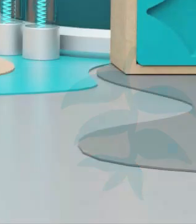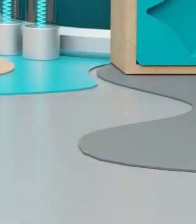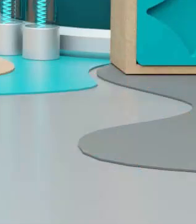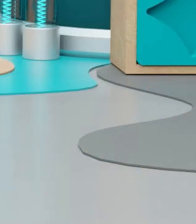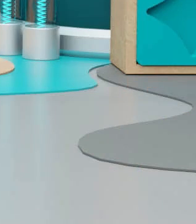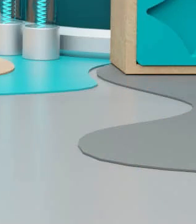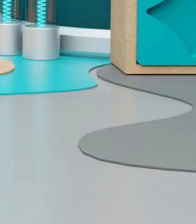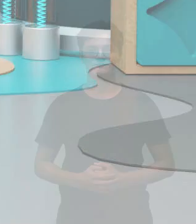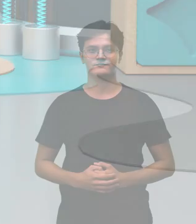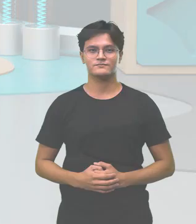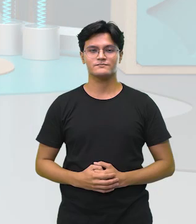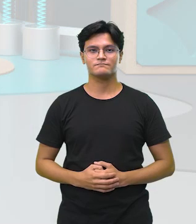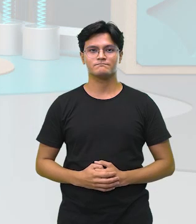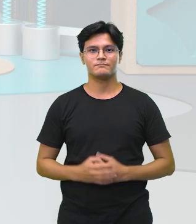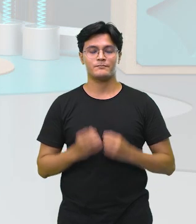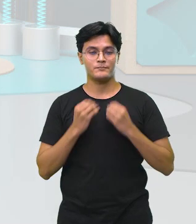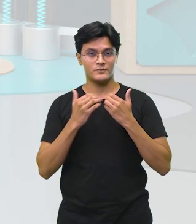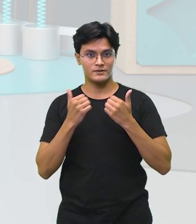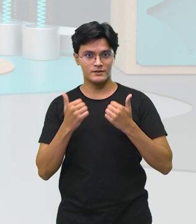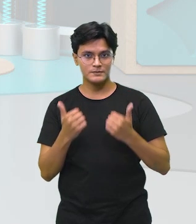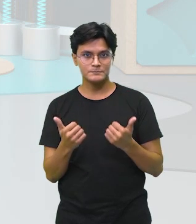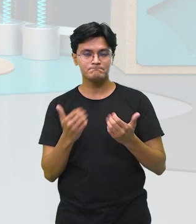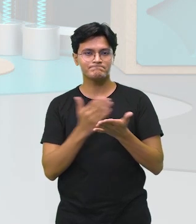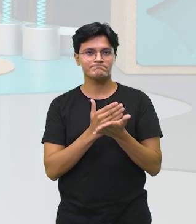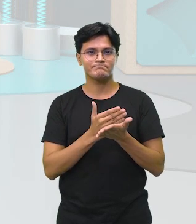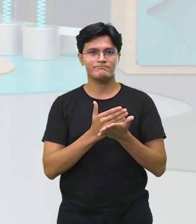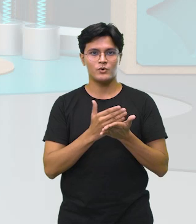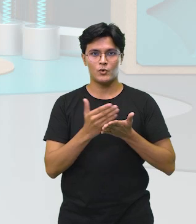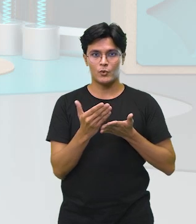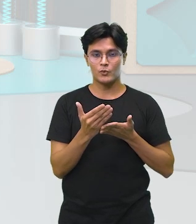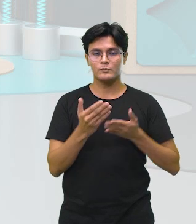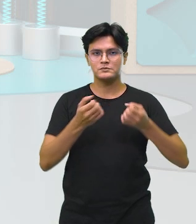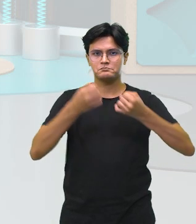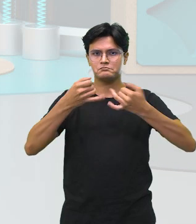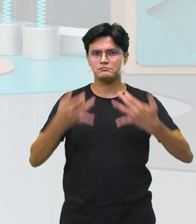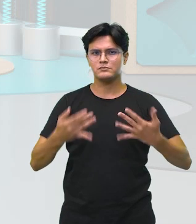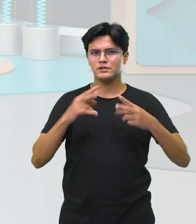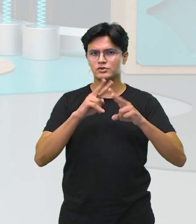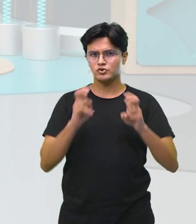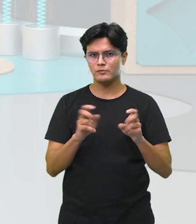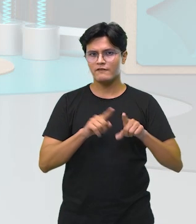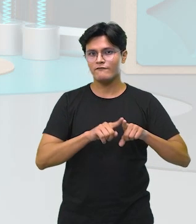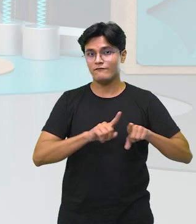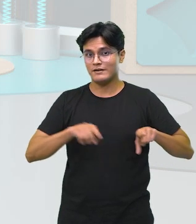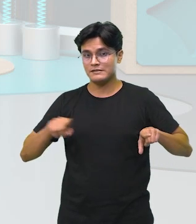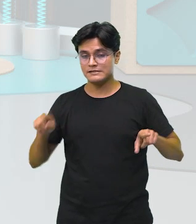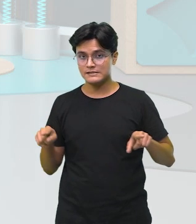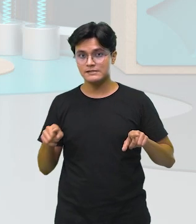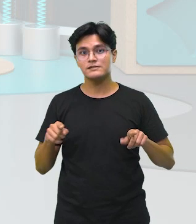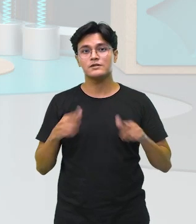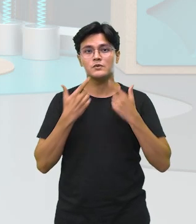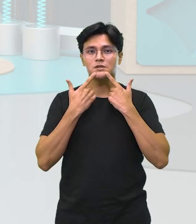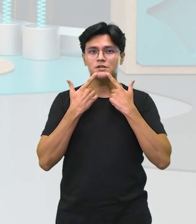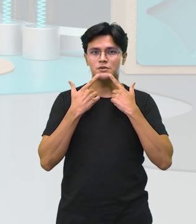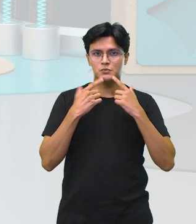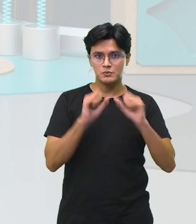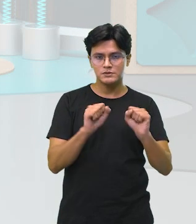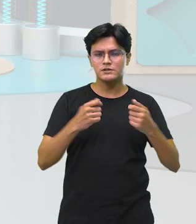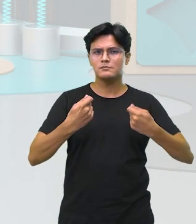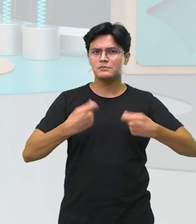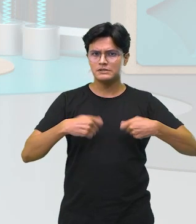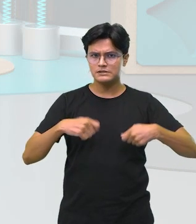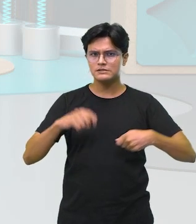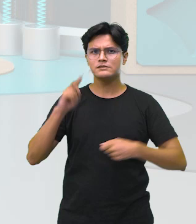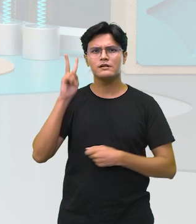língua muito bem gente para nós começarmos a falar de variação linguística é necessário nós termos em mente algumas